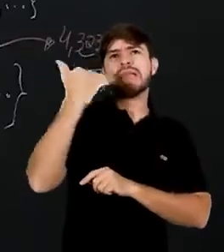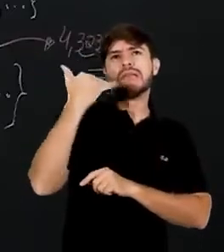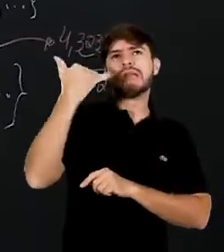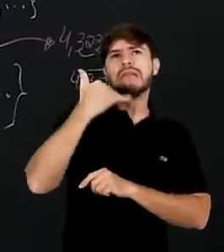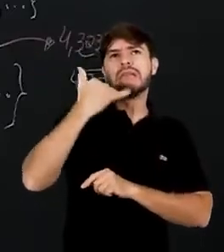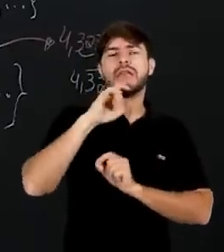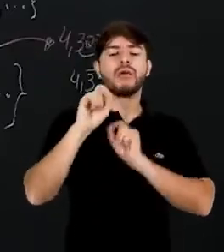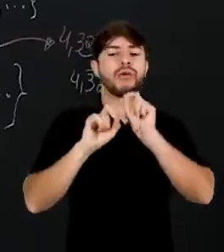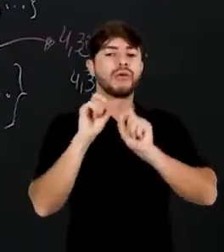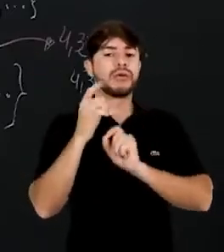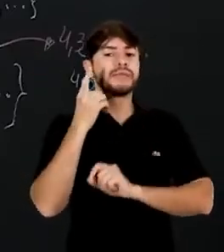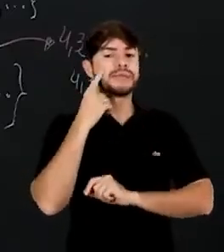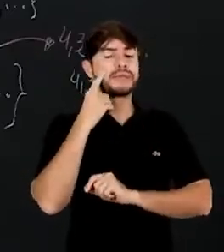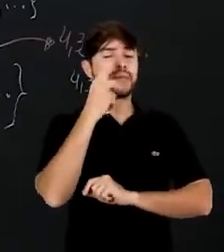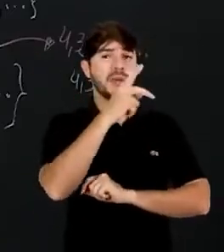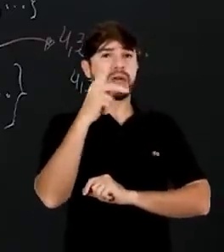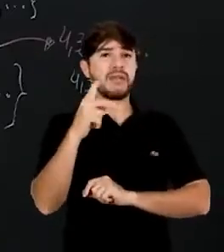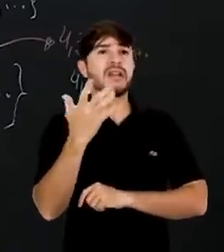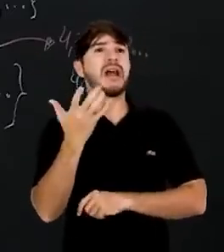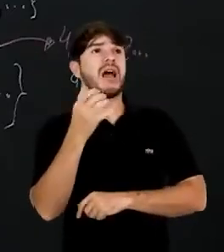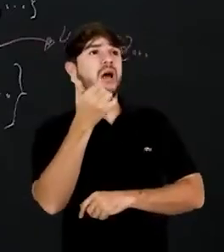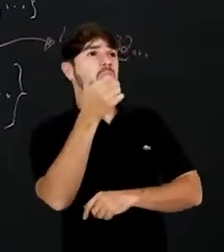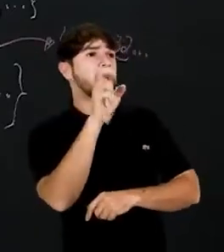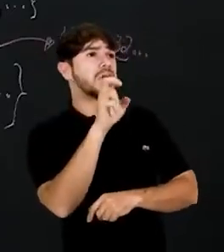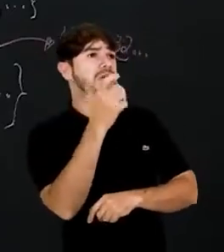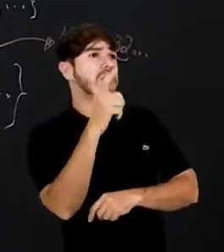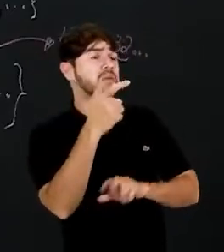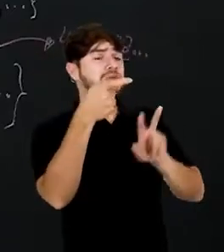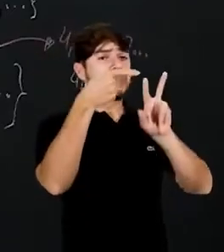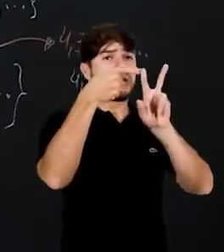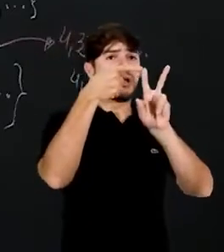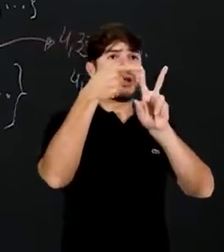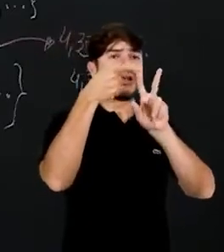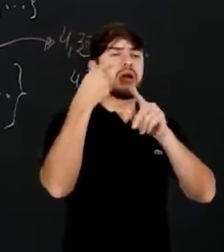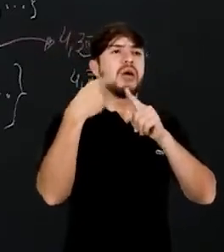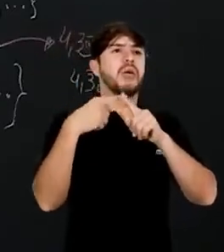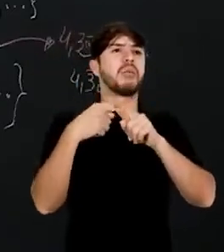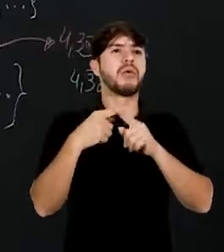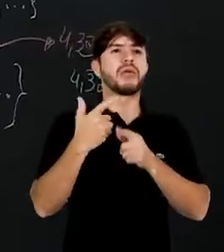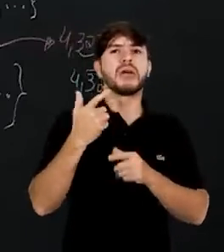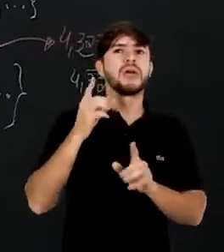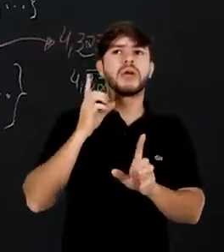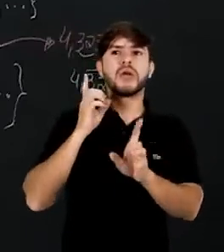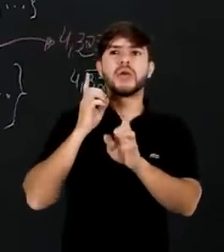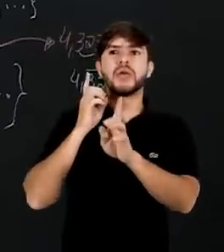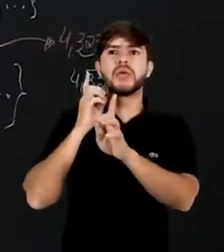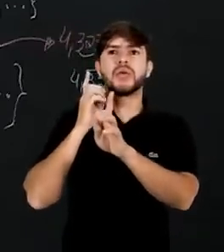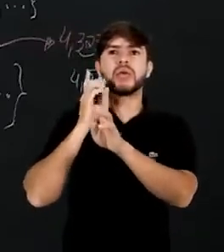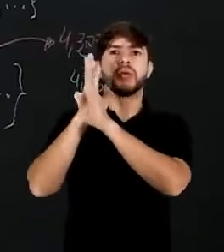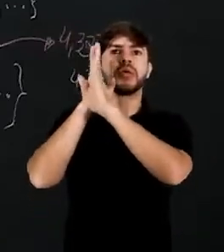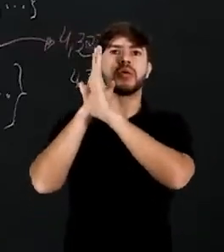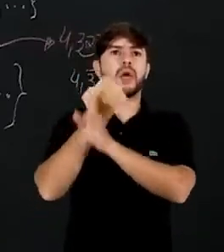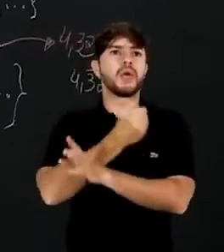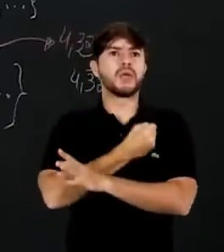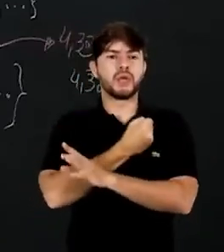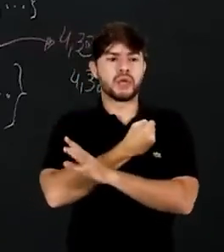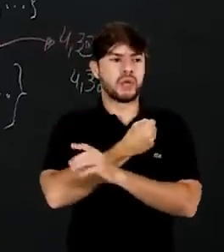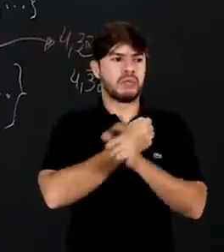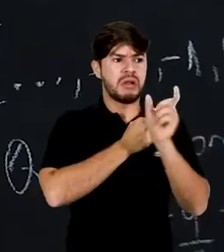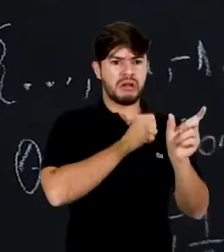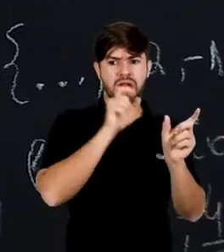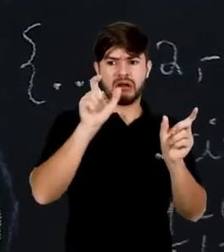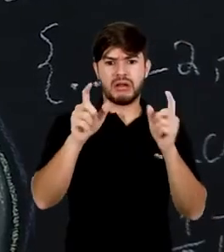é que, professor, o 15 não tem raiz. Por quê? Porque eu não acho nenhum número que multiplicado por ele mesmo dê